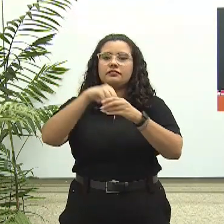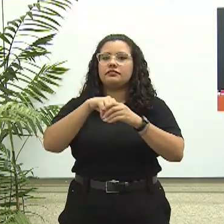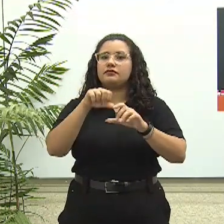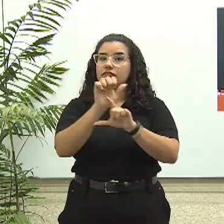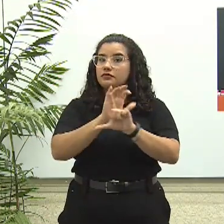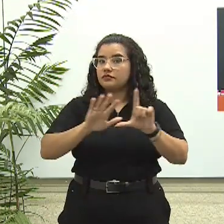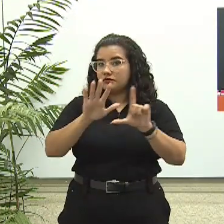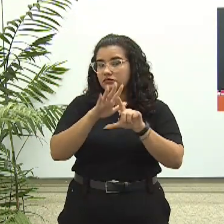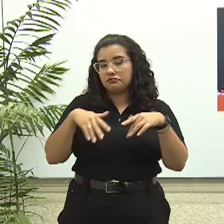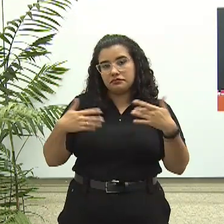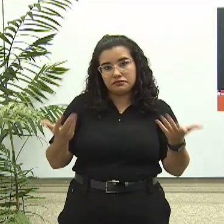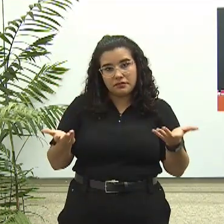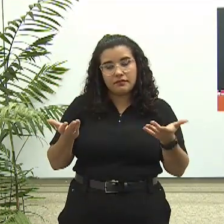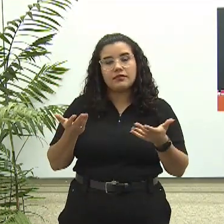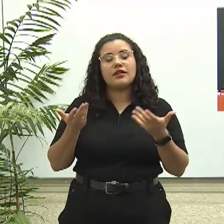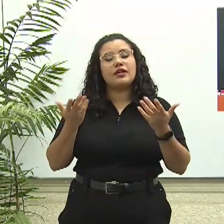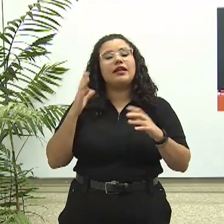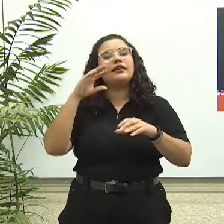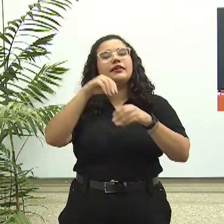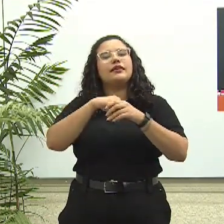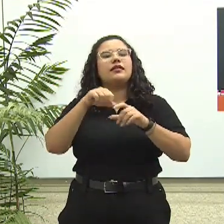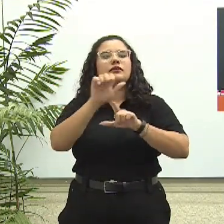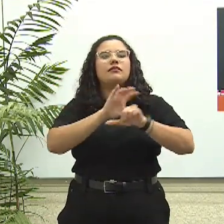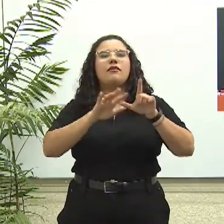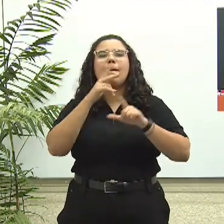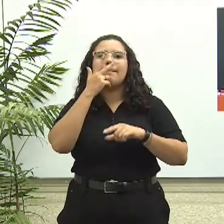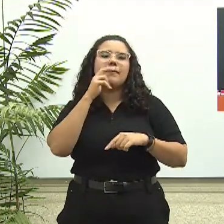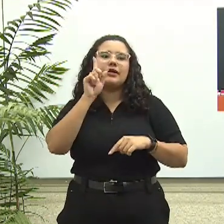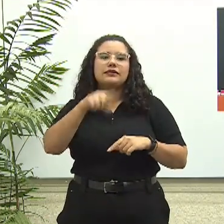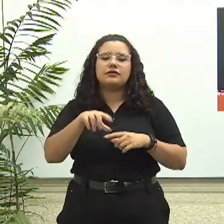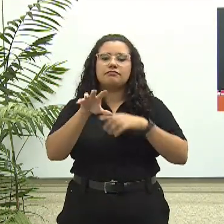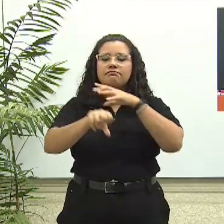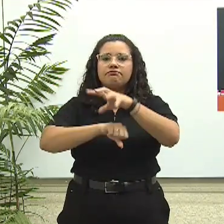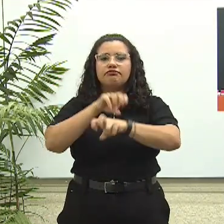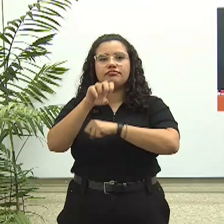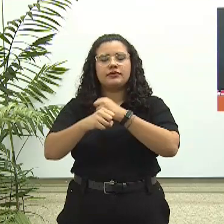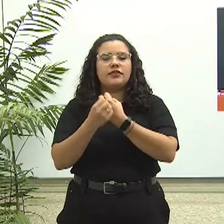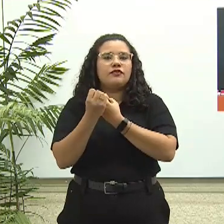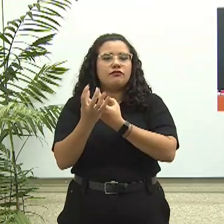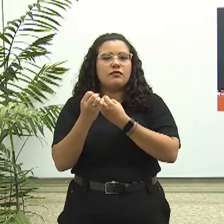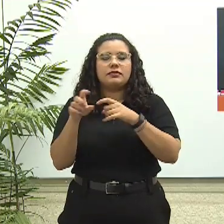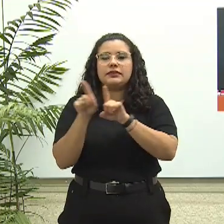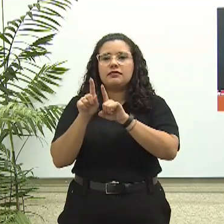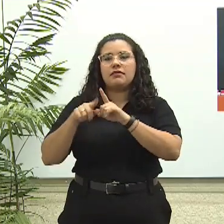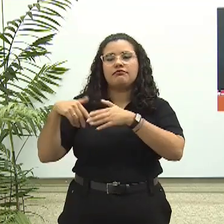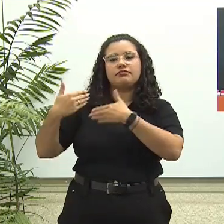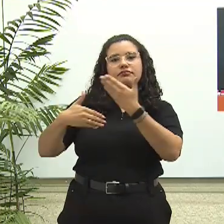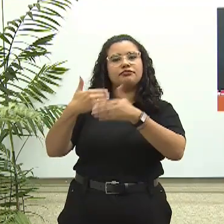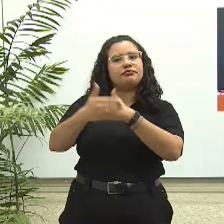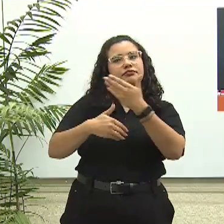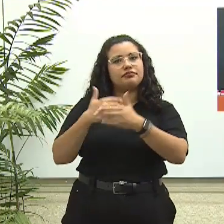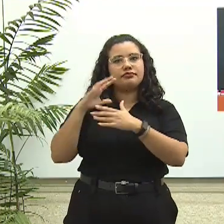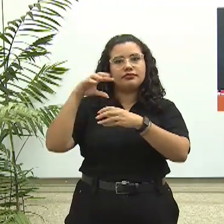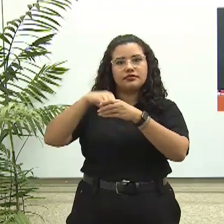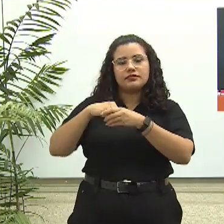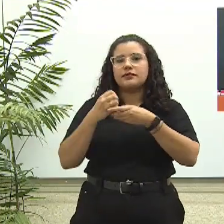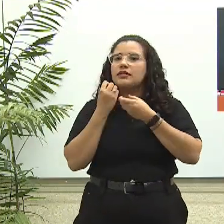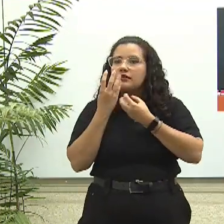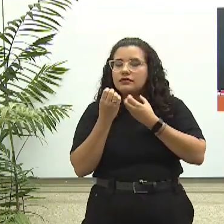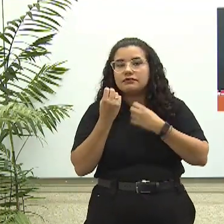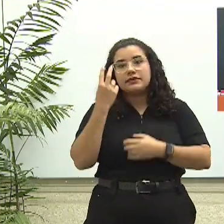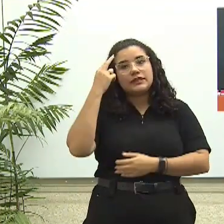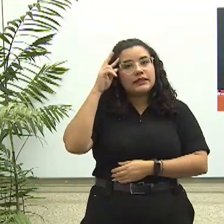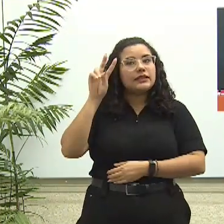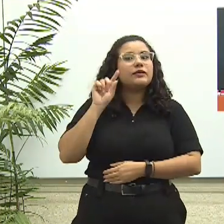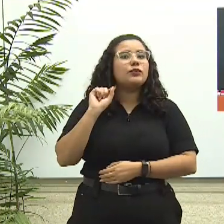elas e fariam a extração desses dados fariam o processamento desses dados Lembrando que a capacidade